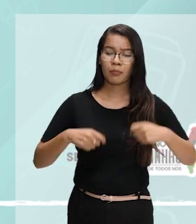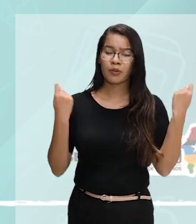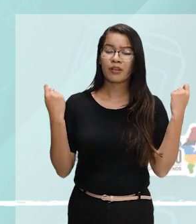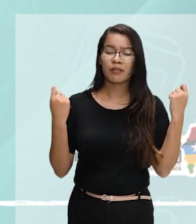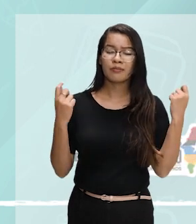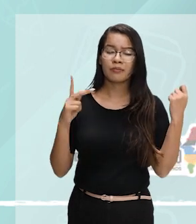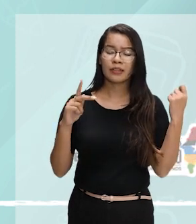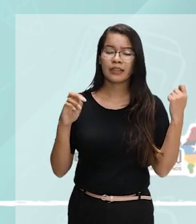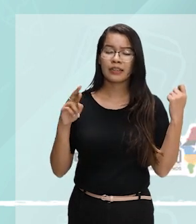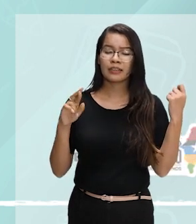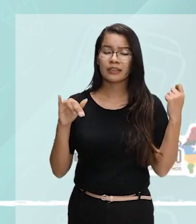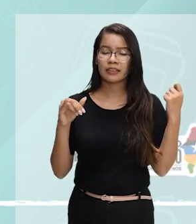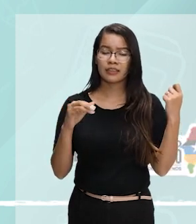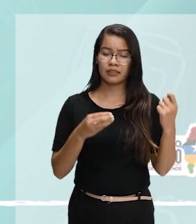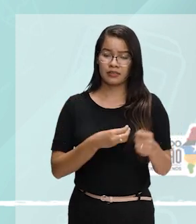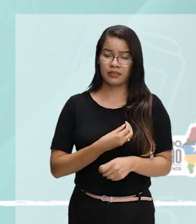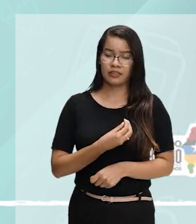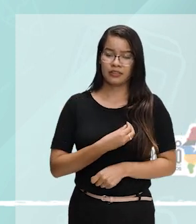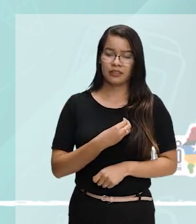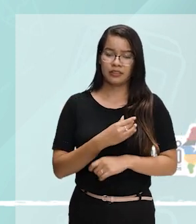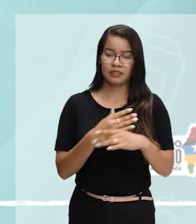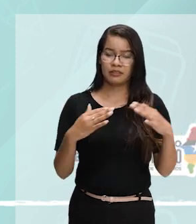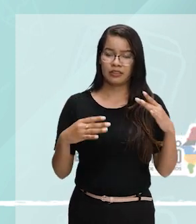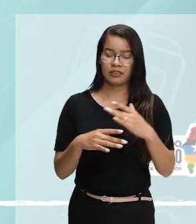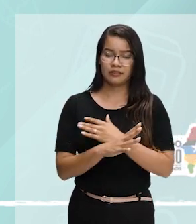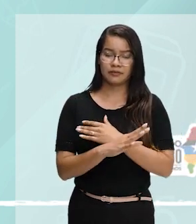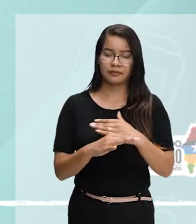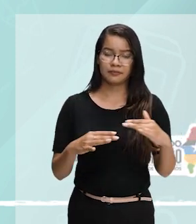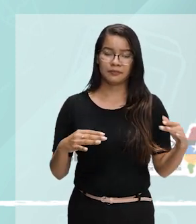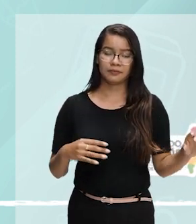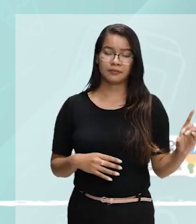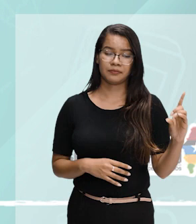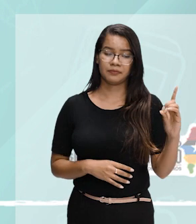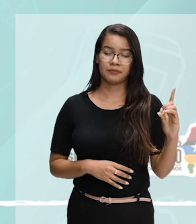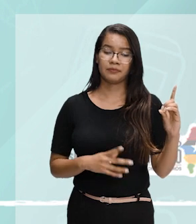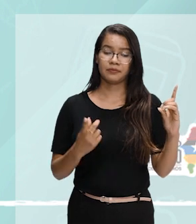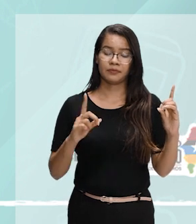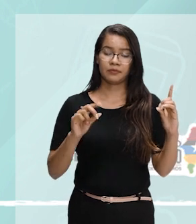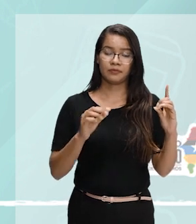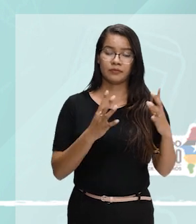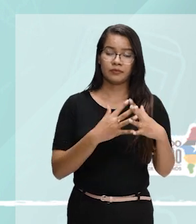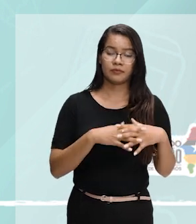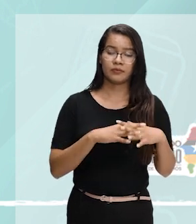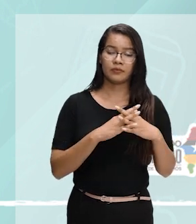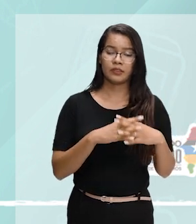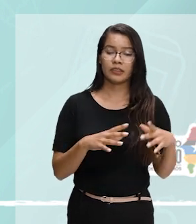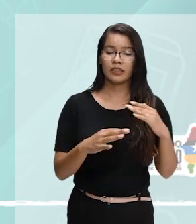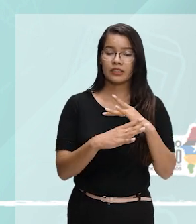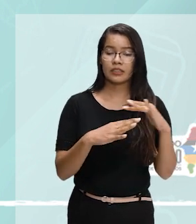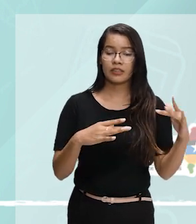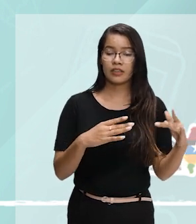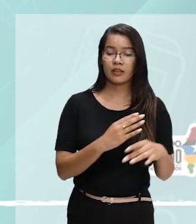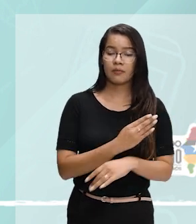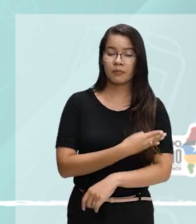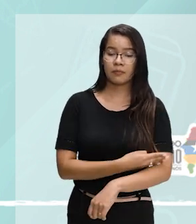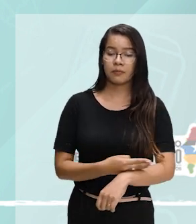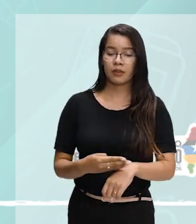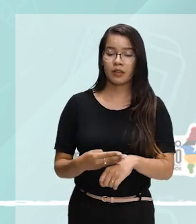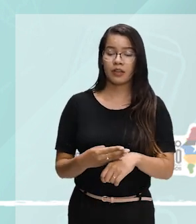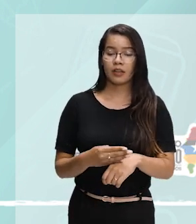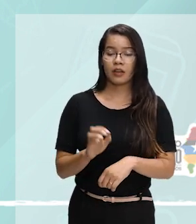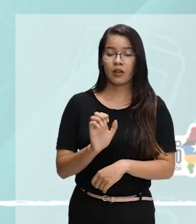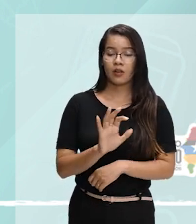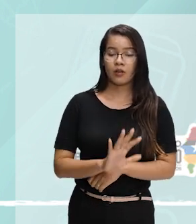os civilizados, o entrelaçamento da civilização branca europeia e da cultura natural indígena,